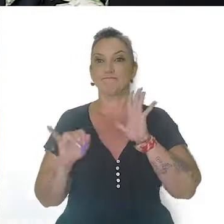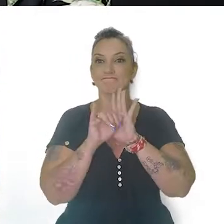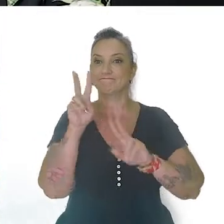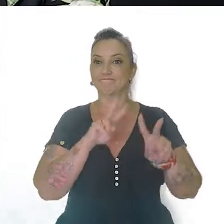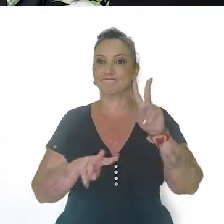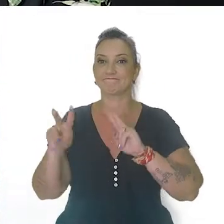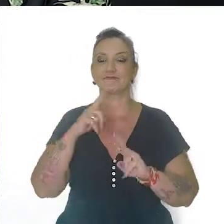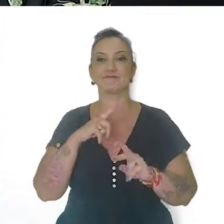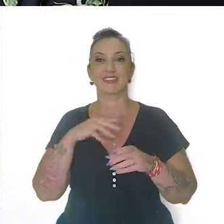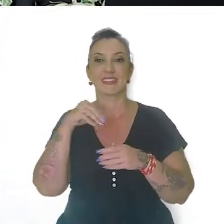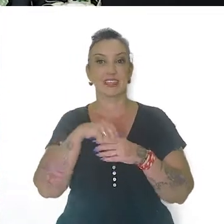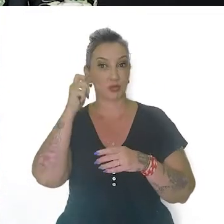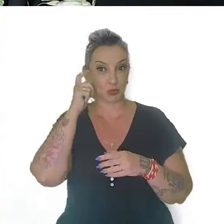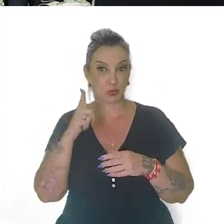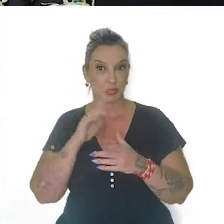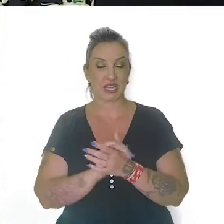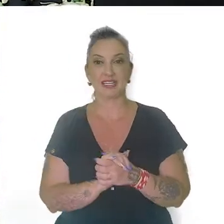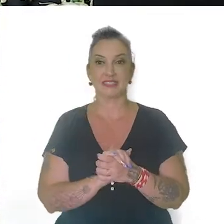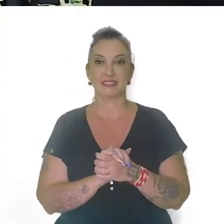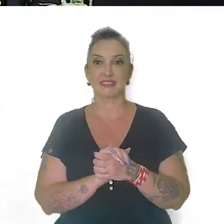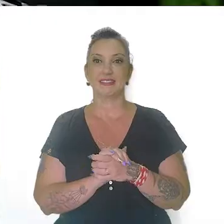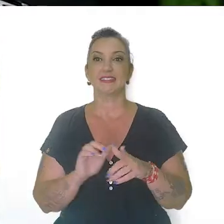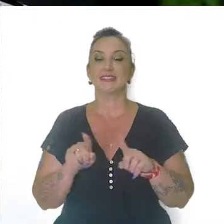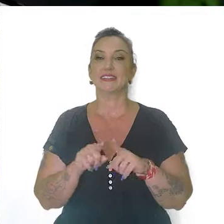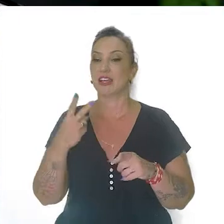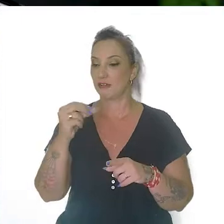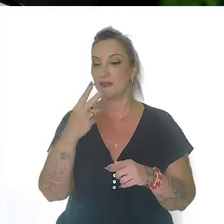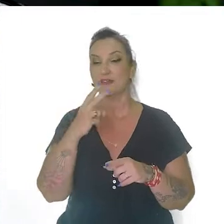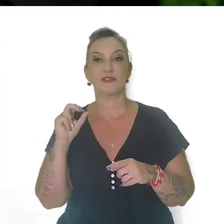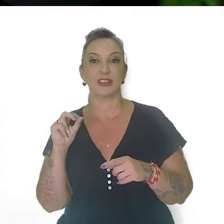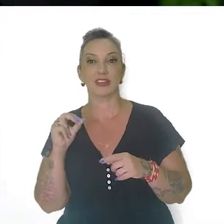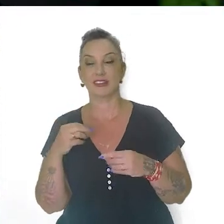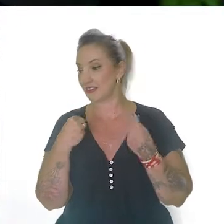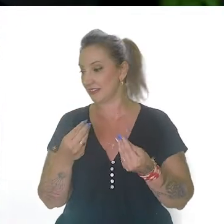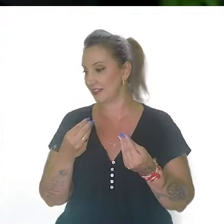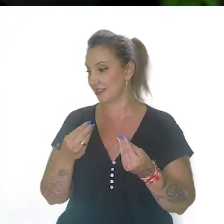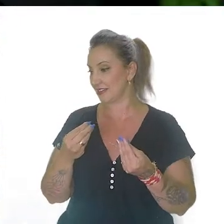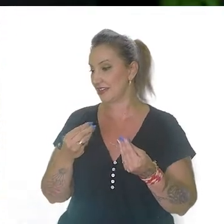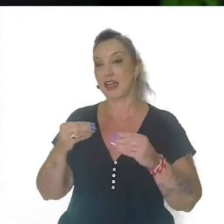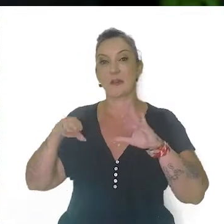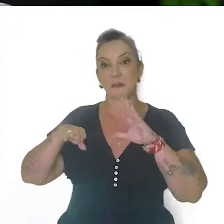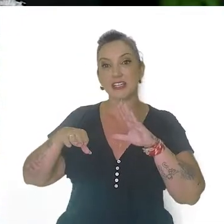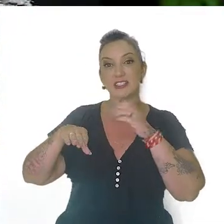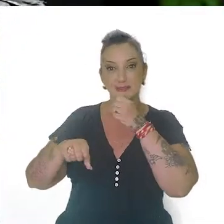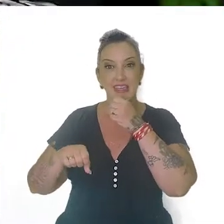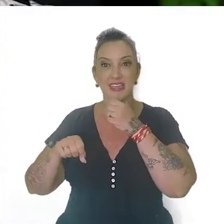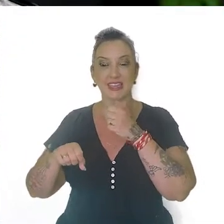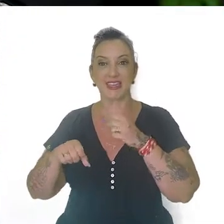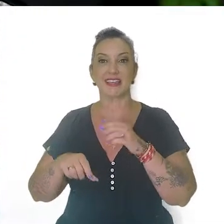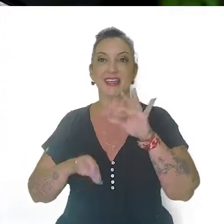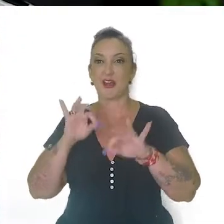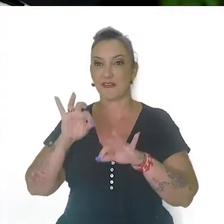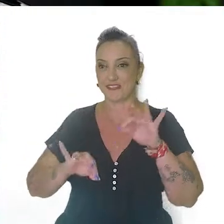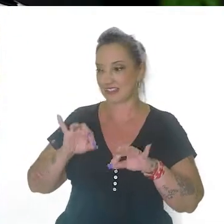que é a identificação visual que eles têm dentro da cultura urbana. E aí agora, 2020, a gente já trouxe as beatmakers mulheres para dar